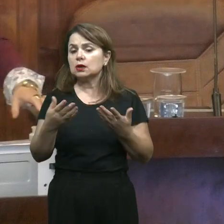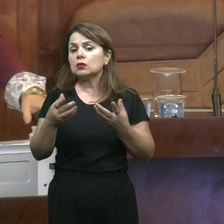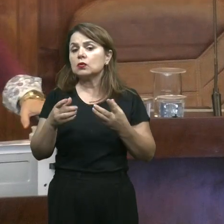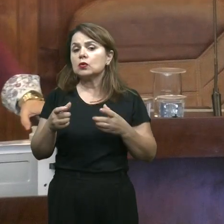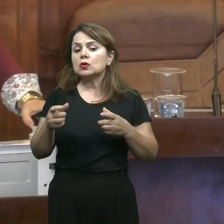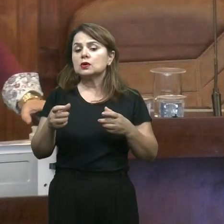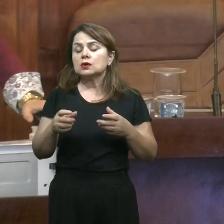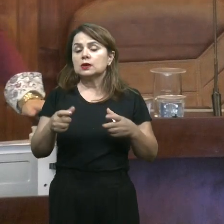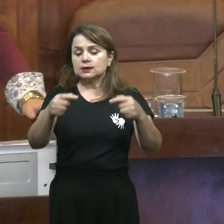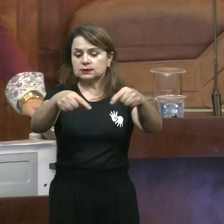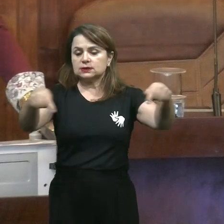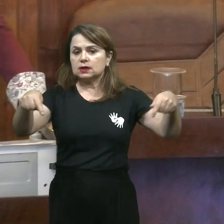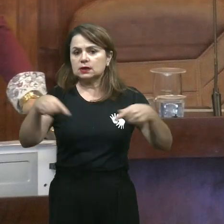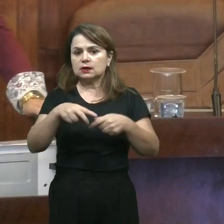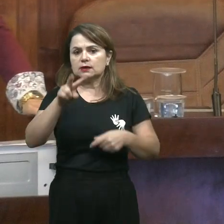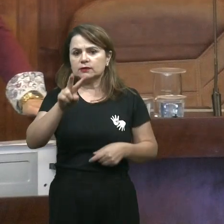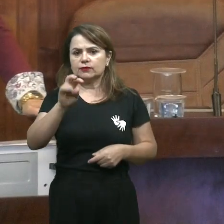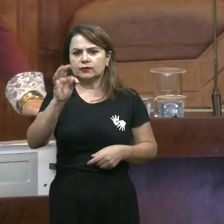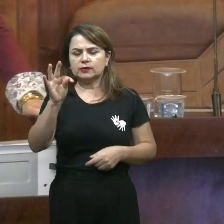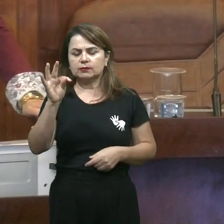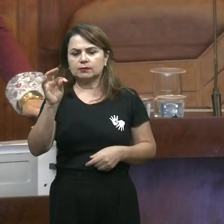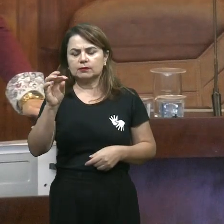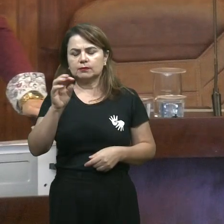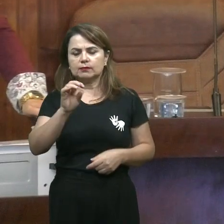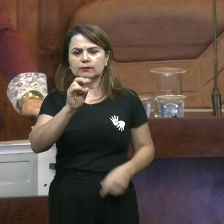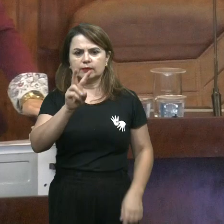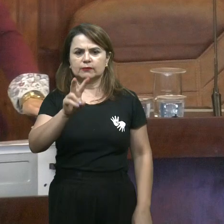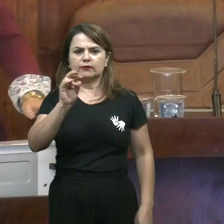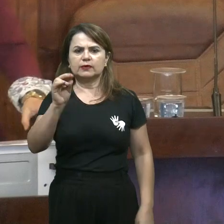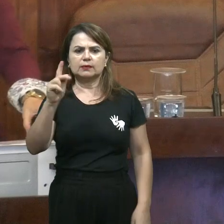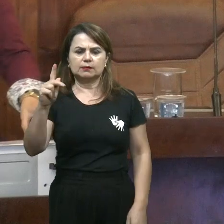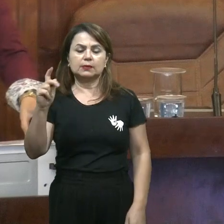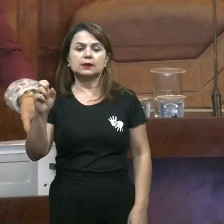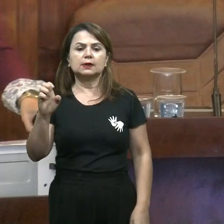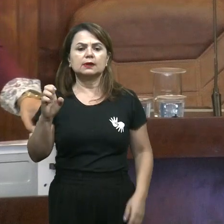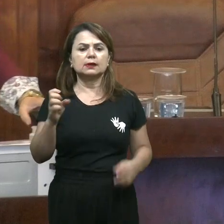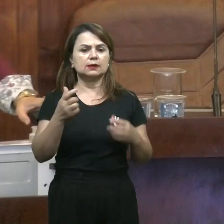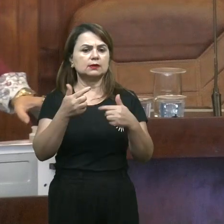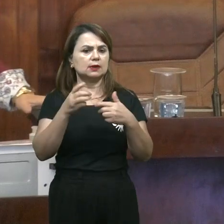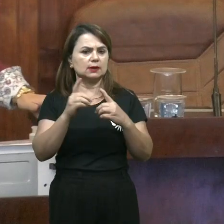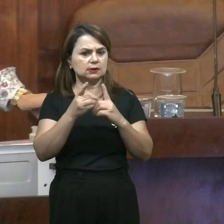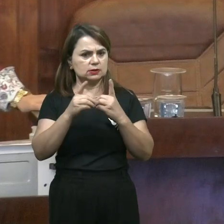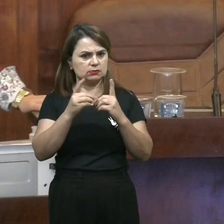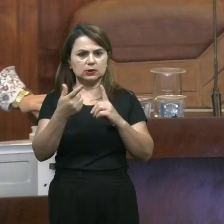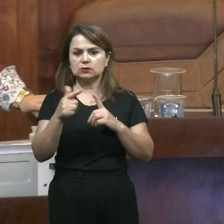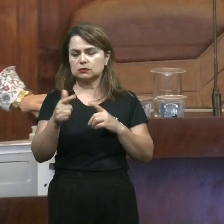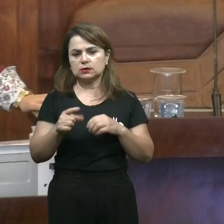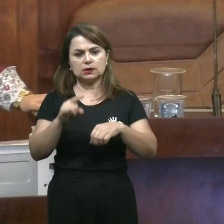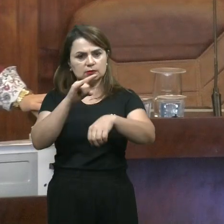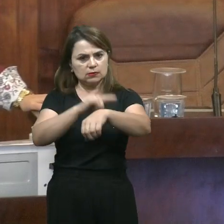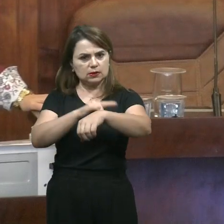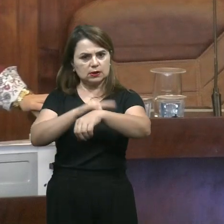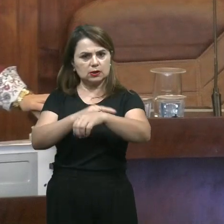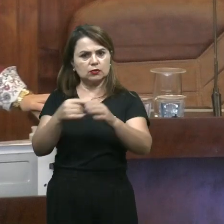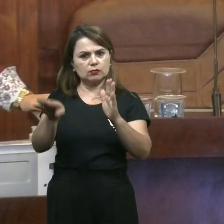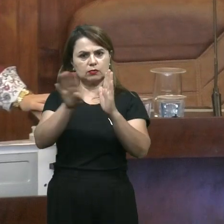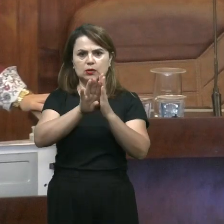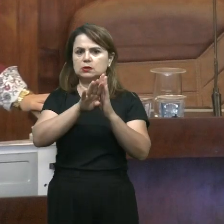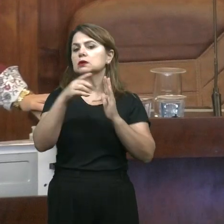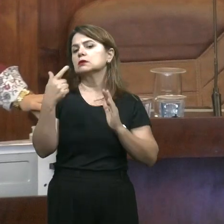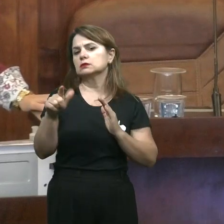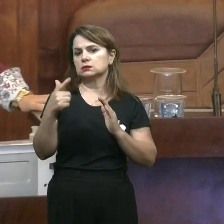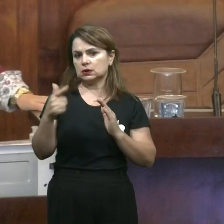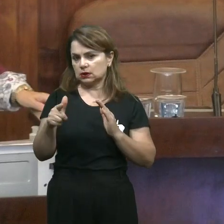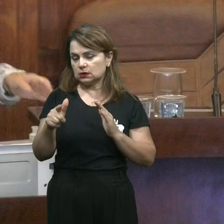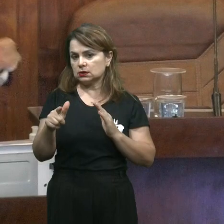há material de limpeza disponível os banheiros estão sem porta e sem vasos sanitários como mostram as fotos anexas